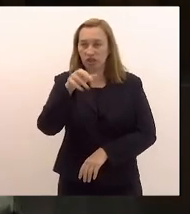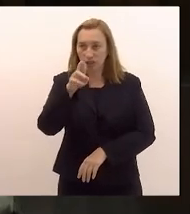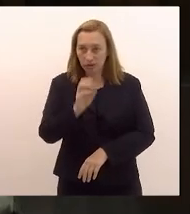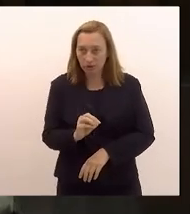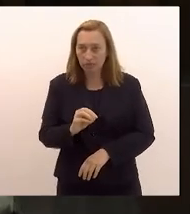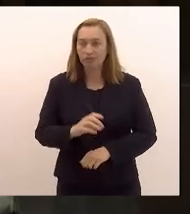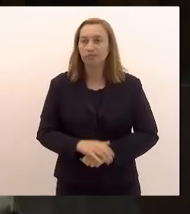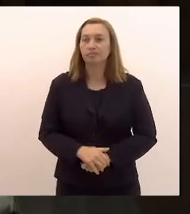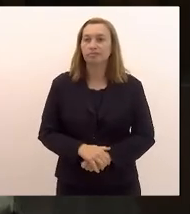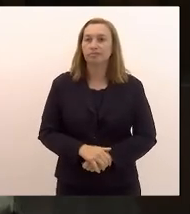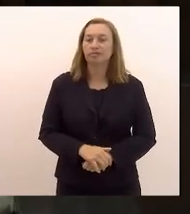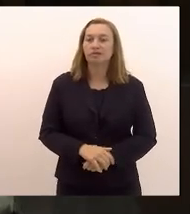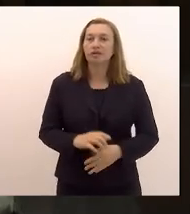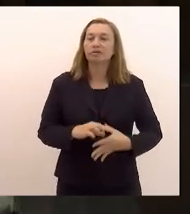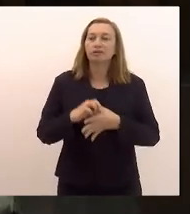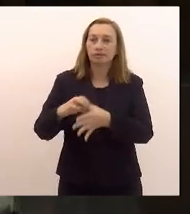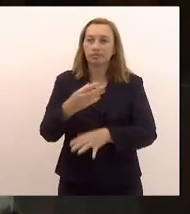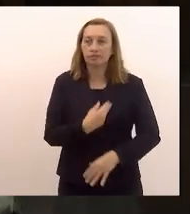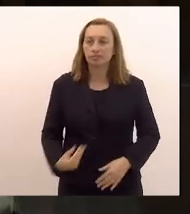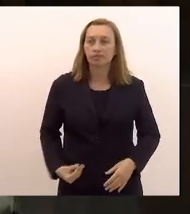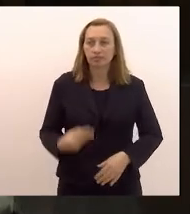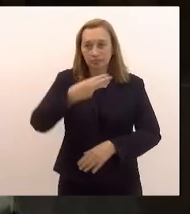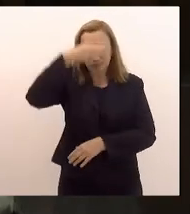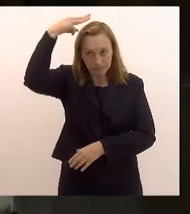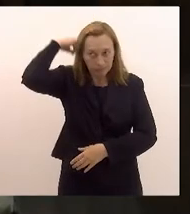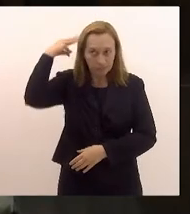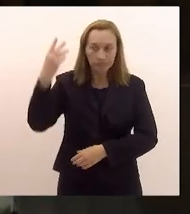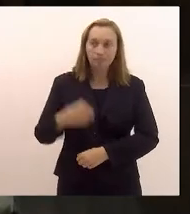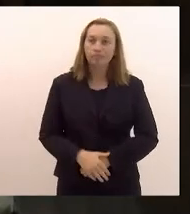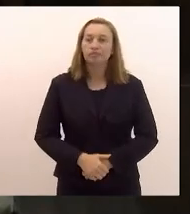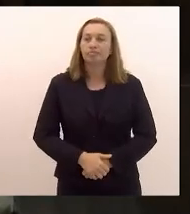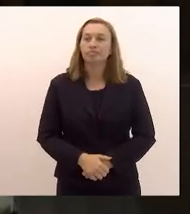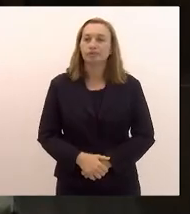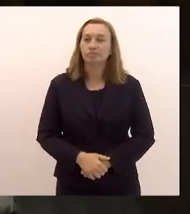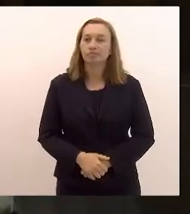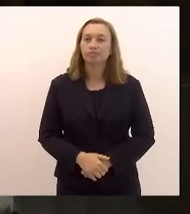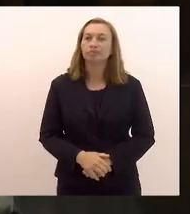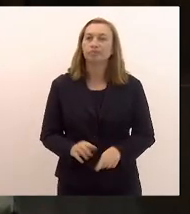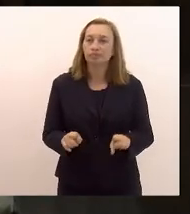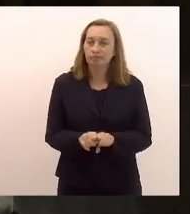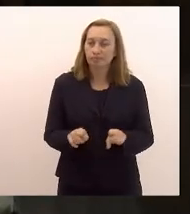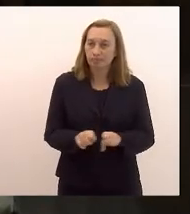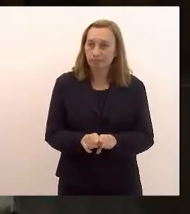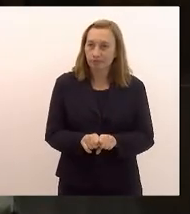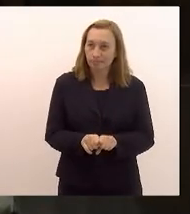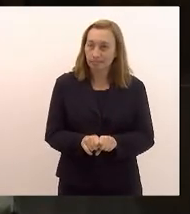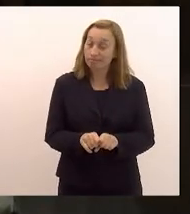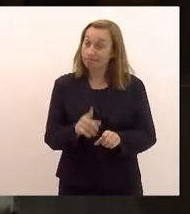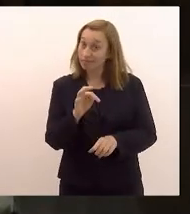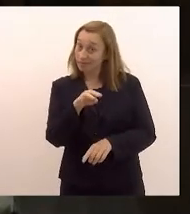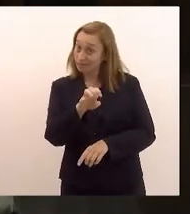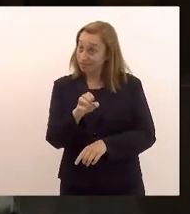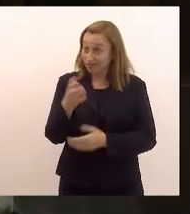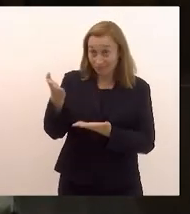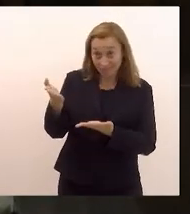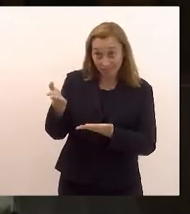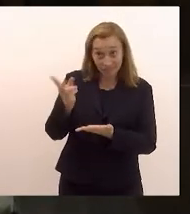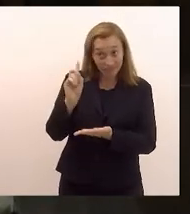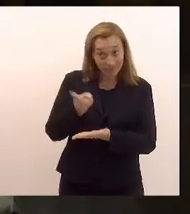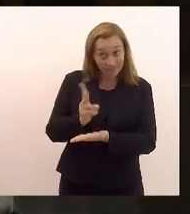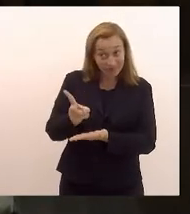minha ordem ao líder do governo Deputado Márcio Pacheco que também franqueia o gabinete